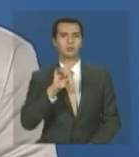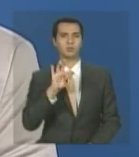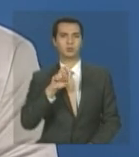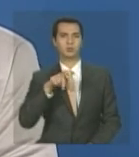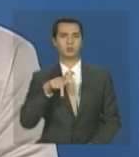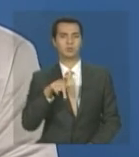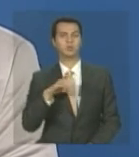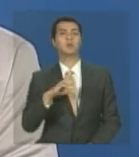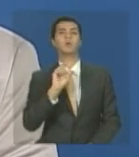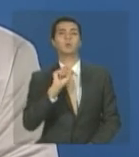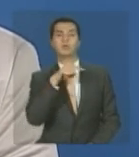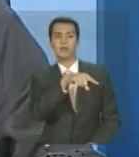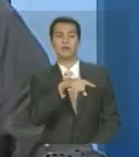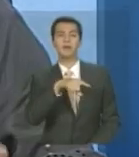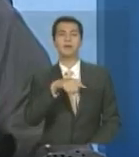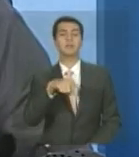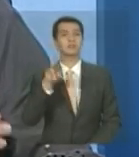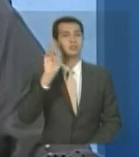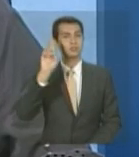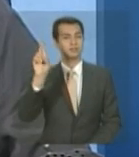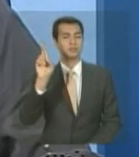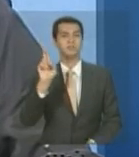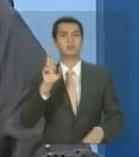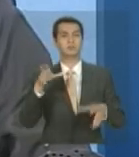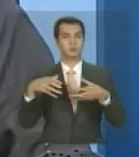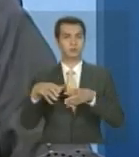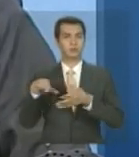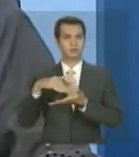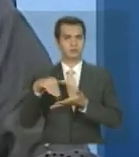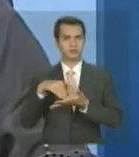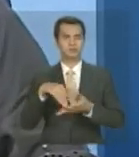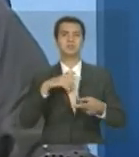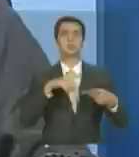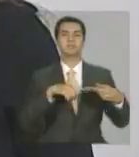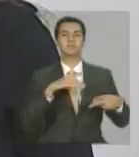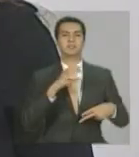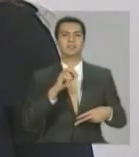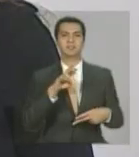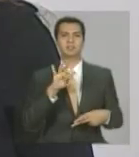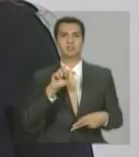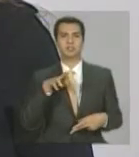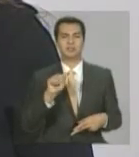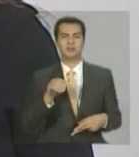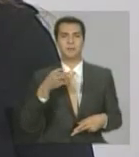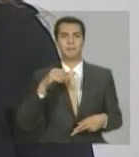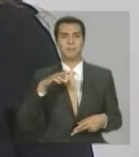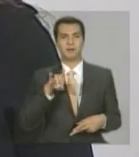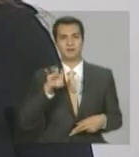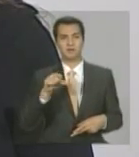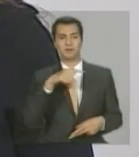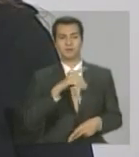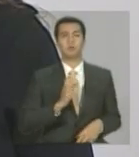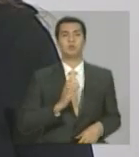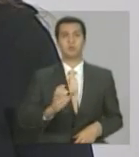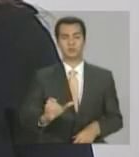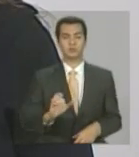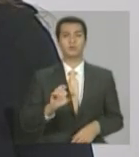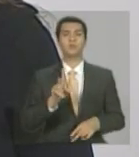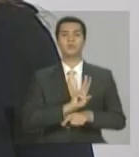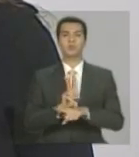SUAS, DRSP, e Cristina Marques, da Coordenação Geral de Serviços de Vigilância Social, DG